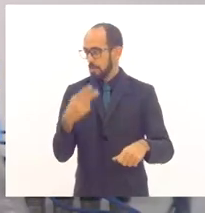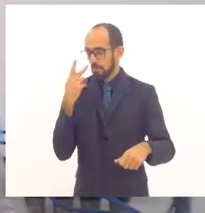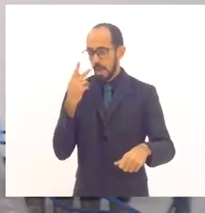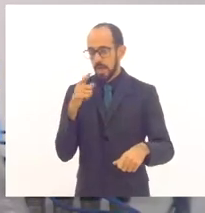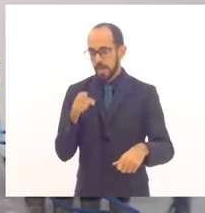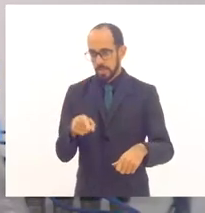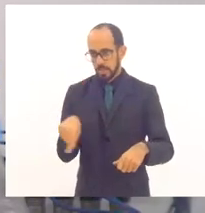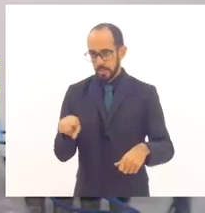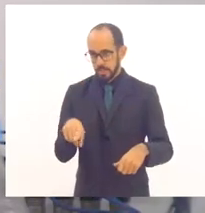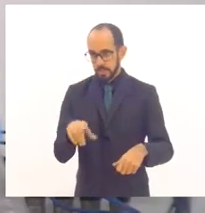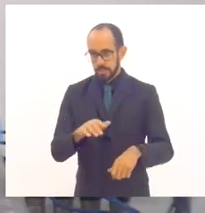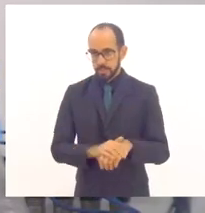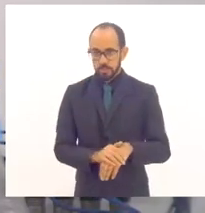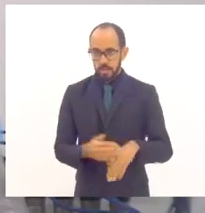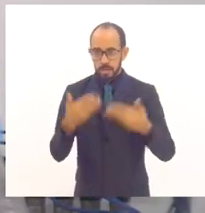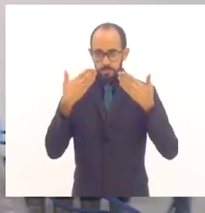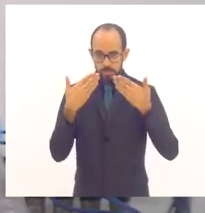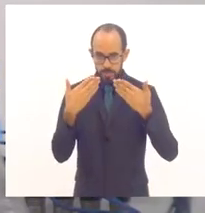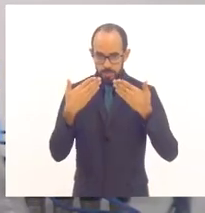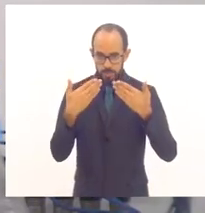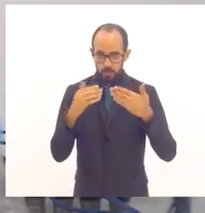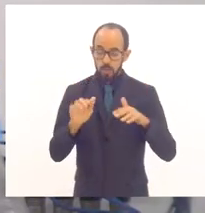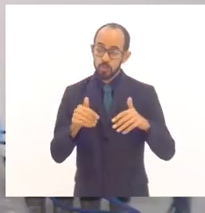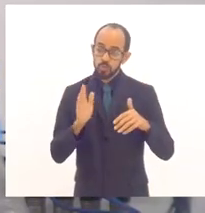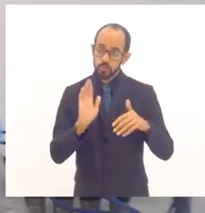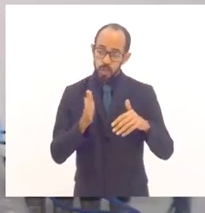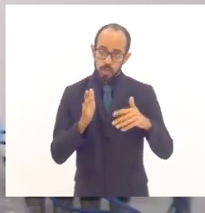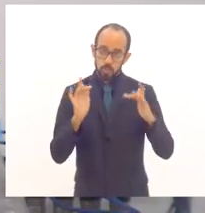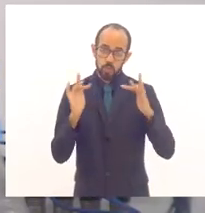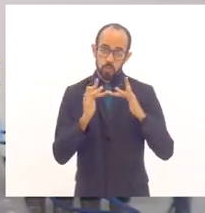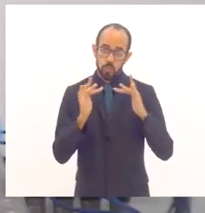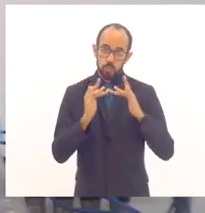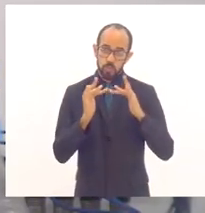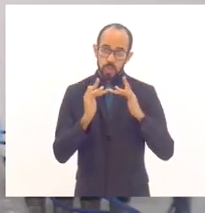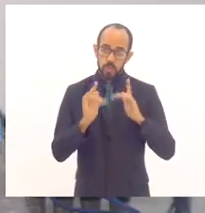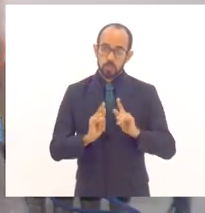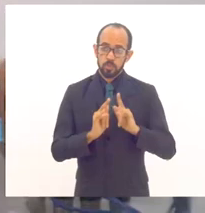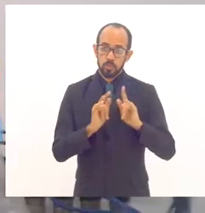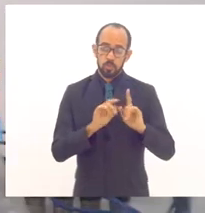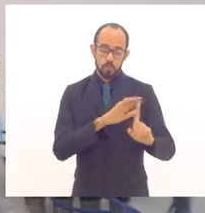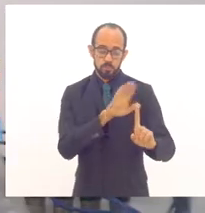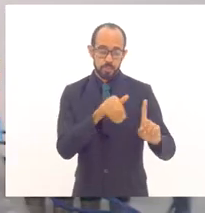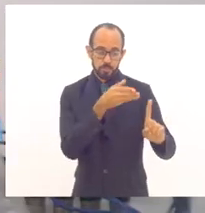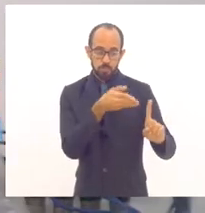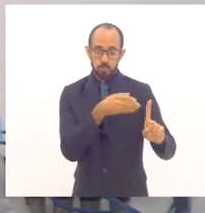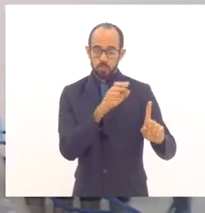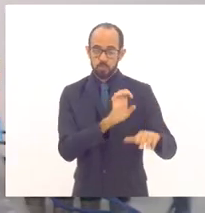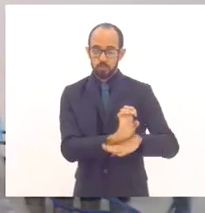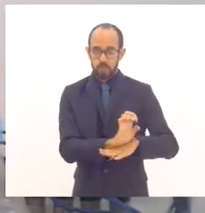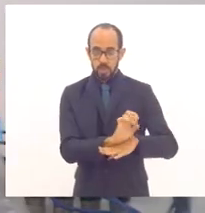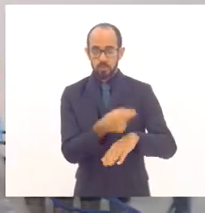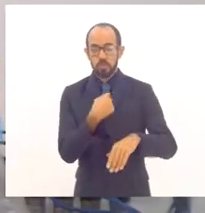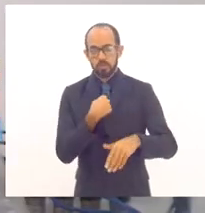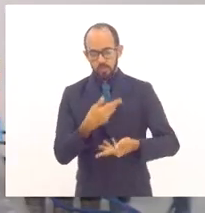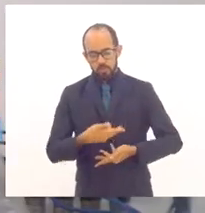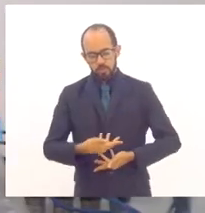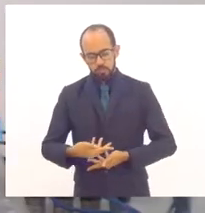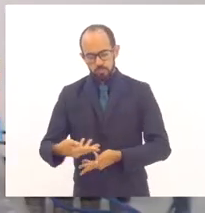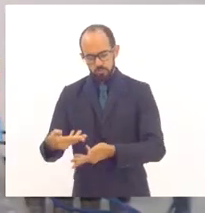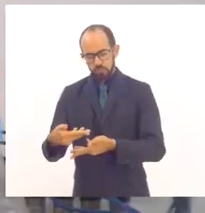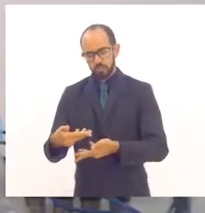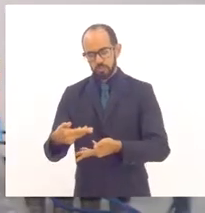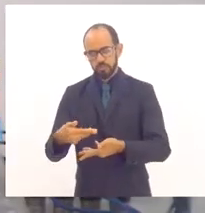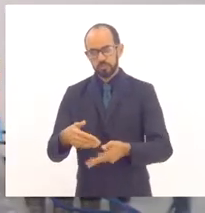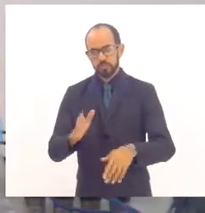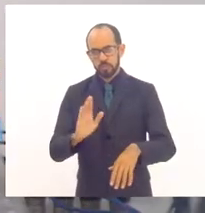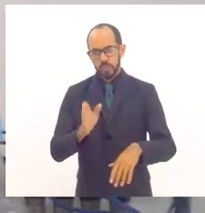ter a sua representação. Então, eu já estou em contato com a área de patrimônio do Estado, fui muito bem recebida na minha consulta.